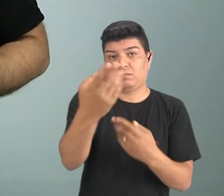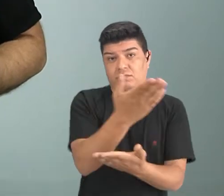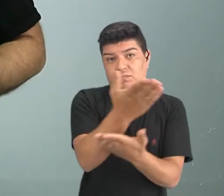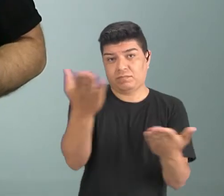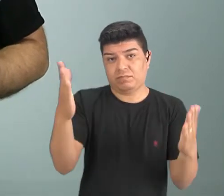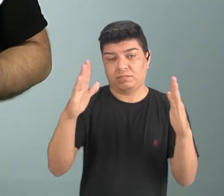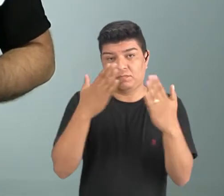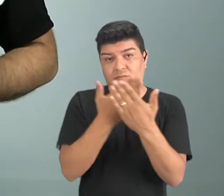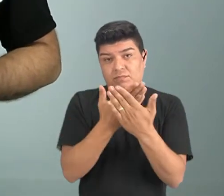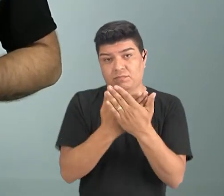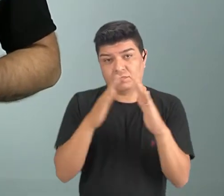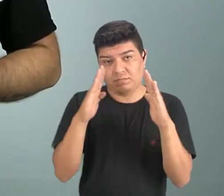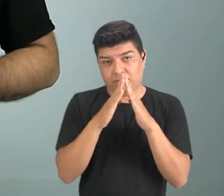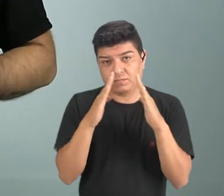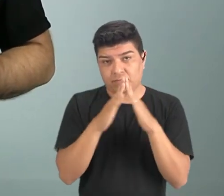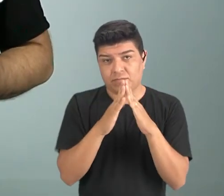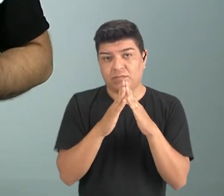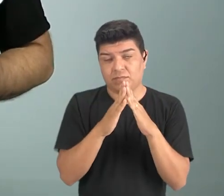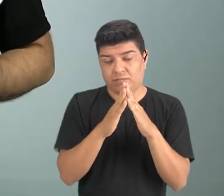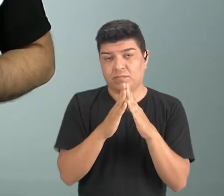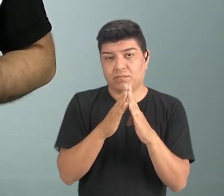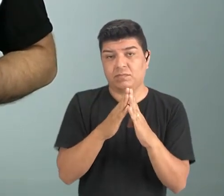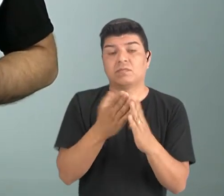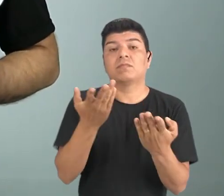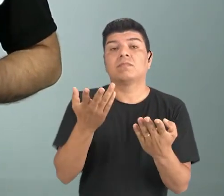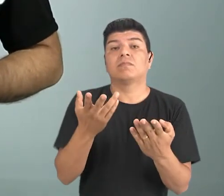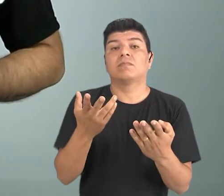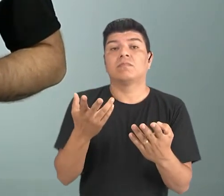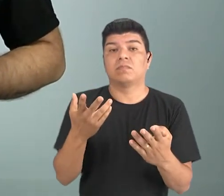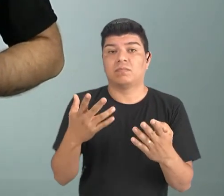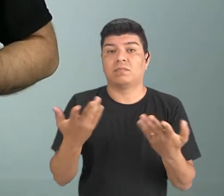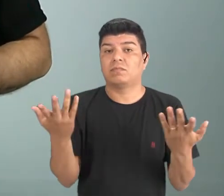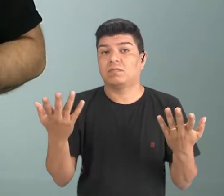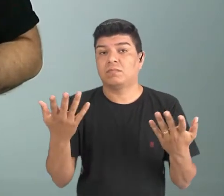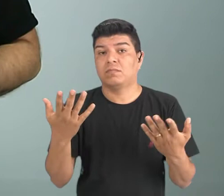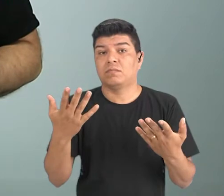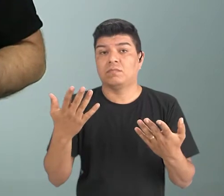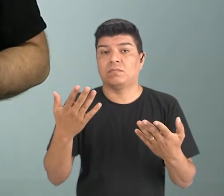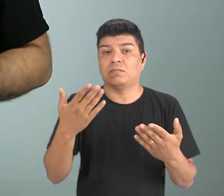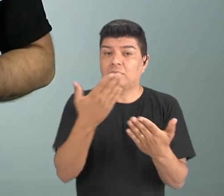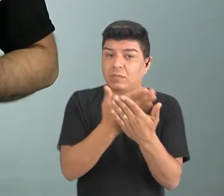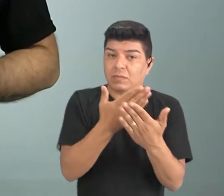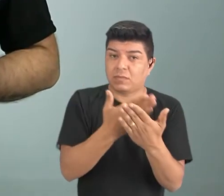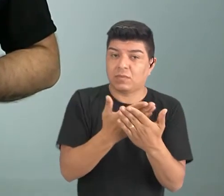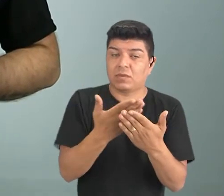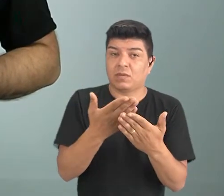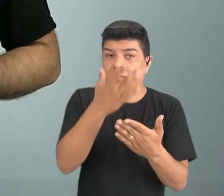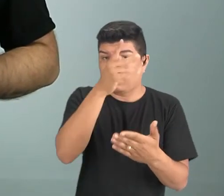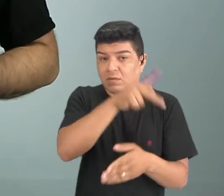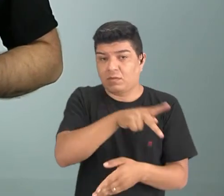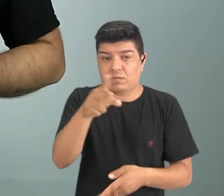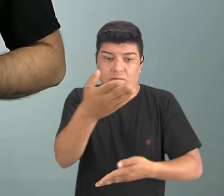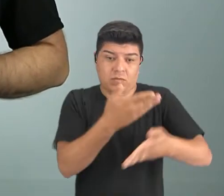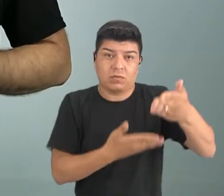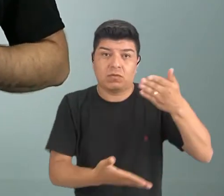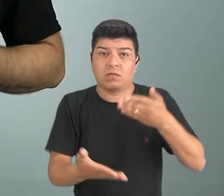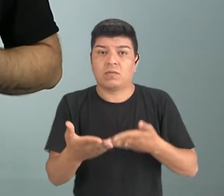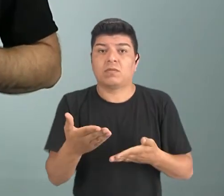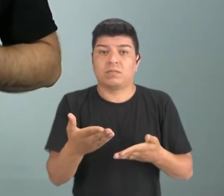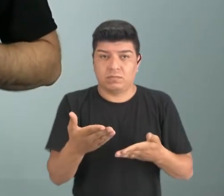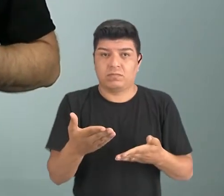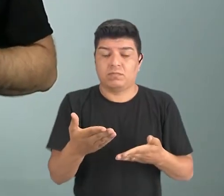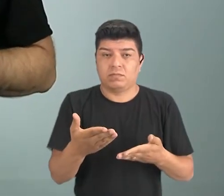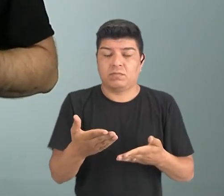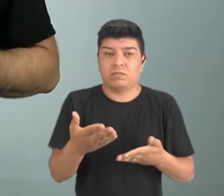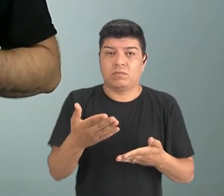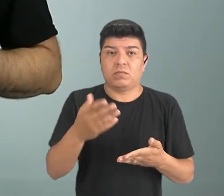estudando aí em casa, através das nossas aulas. Os professores estão passando uma aula para vocês. Então, era para